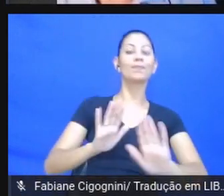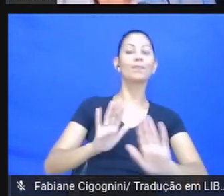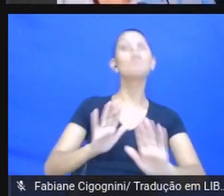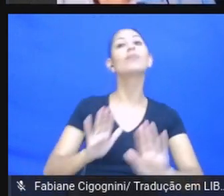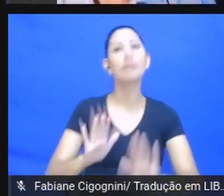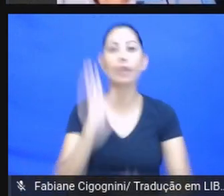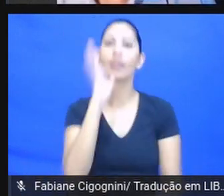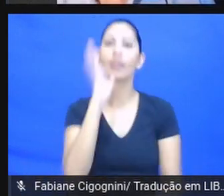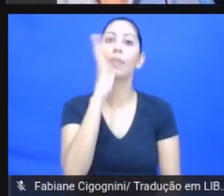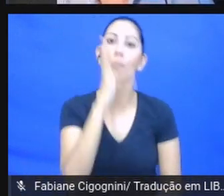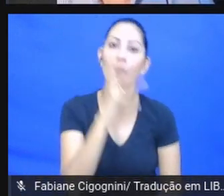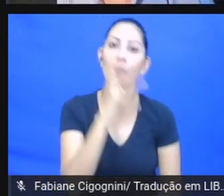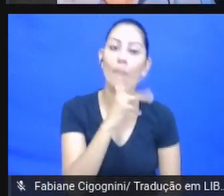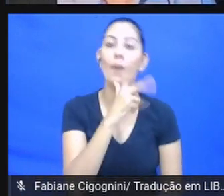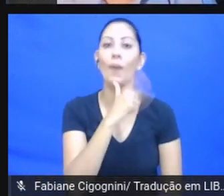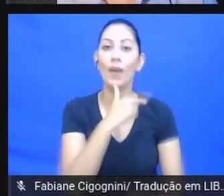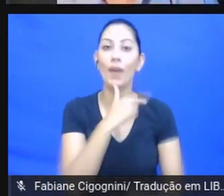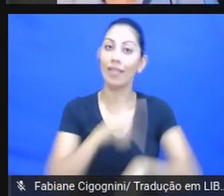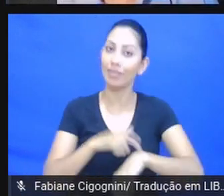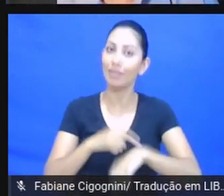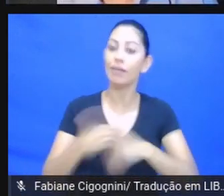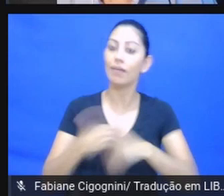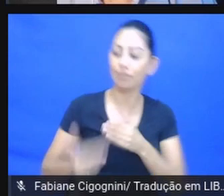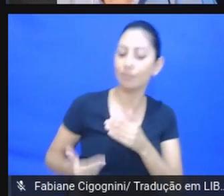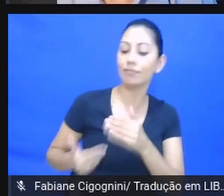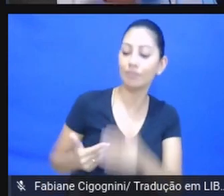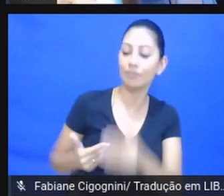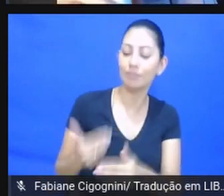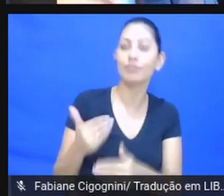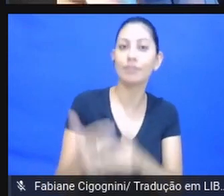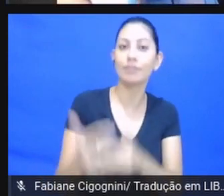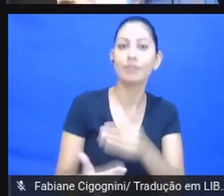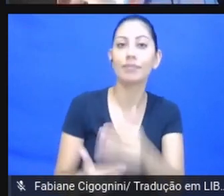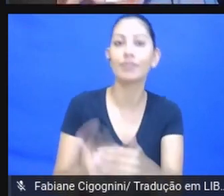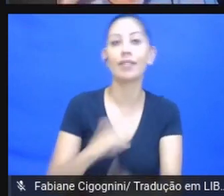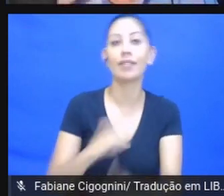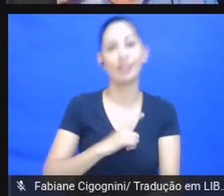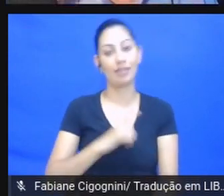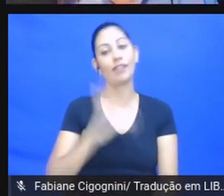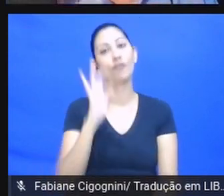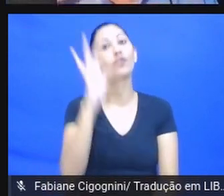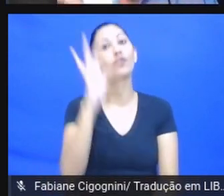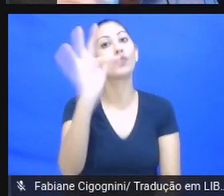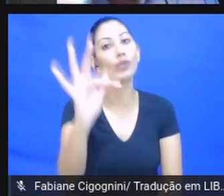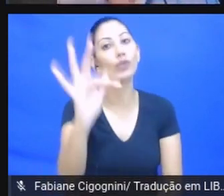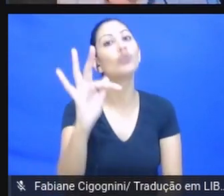demoram tempo e que tem consequências.